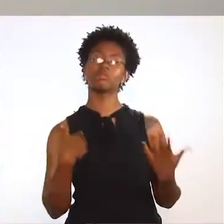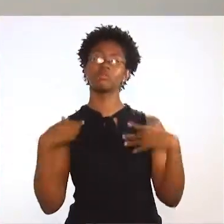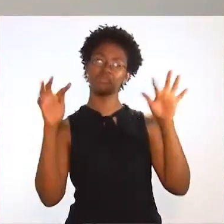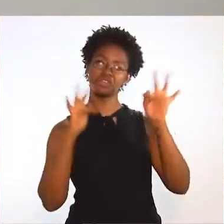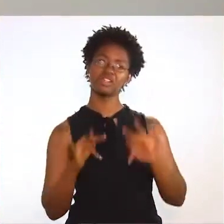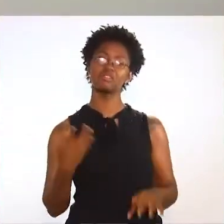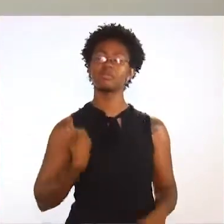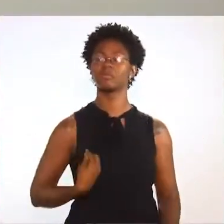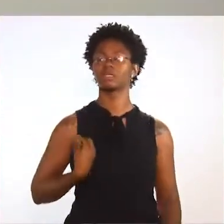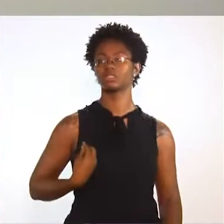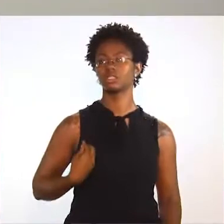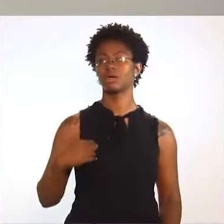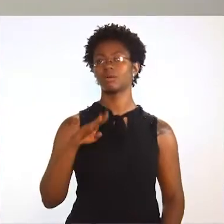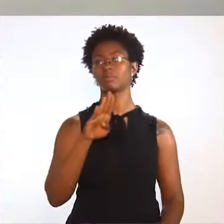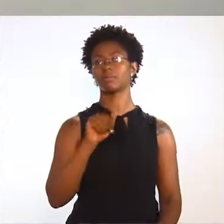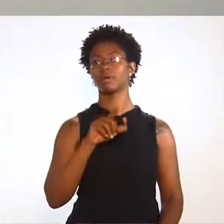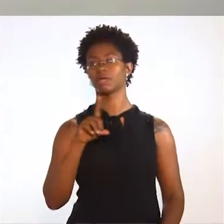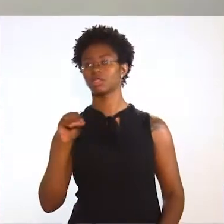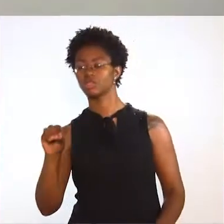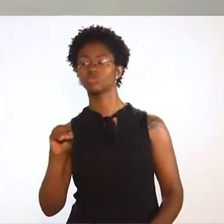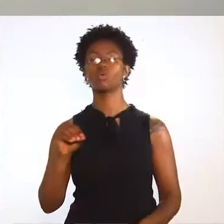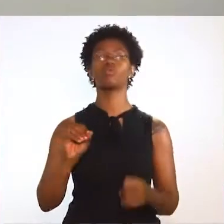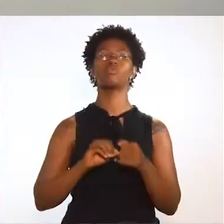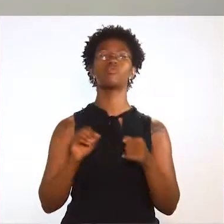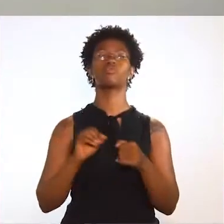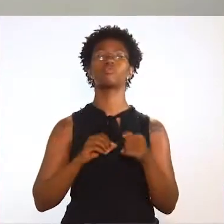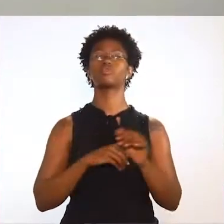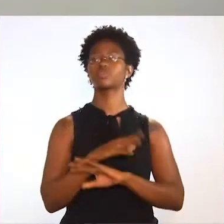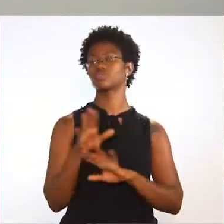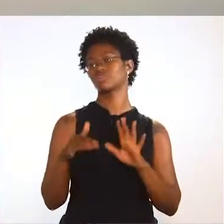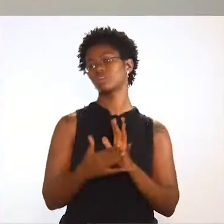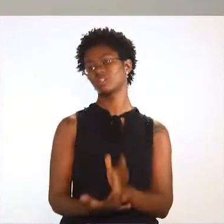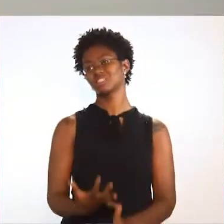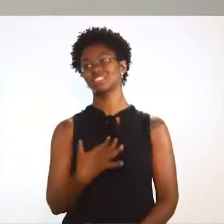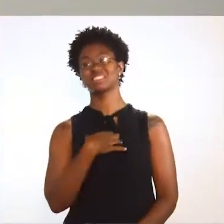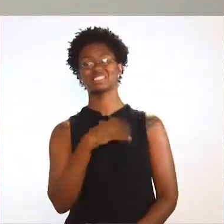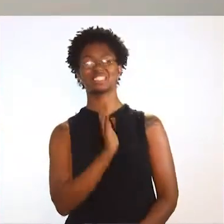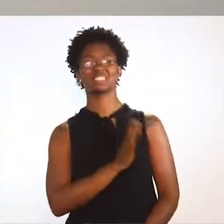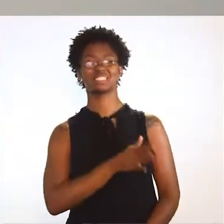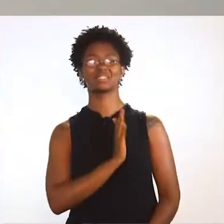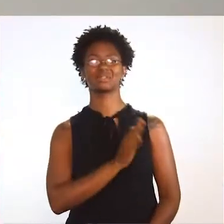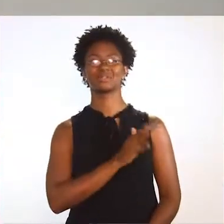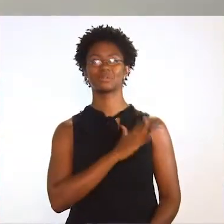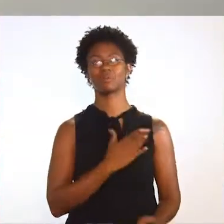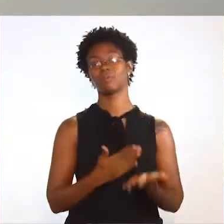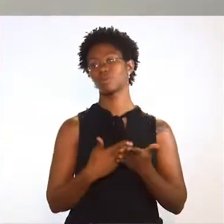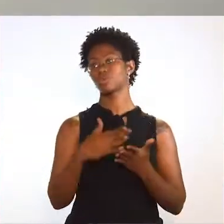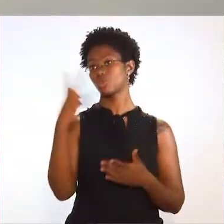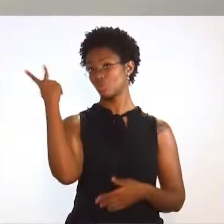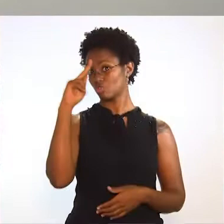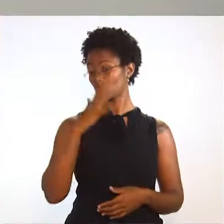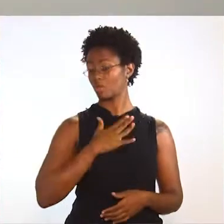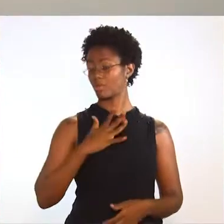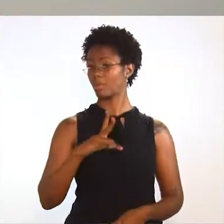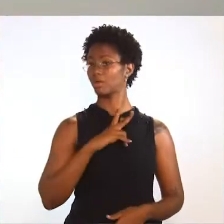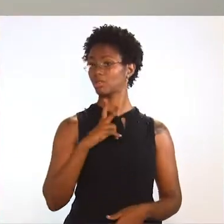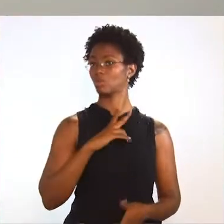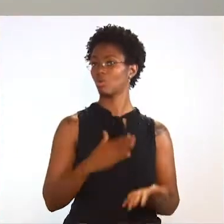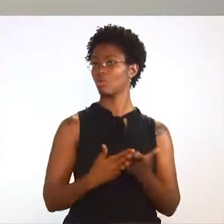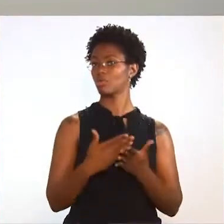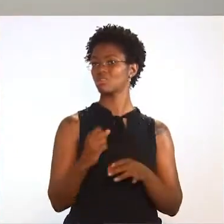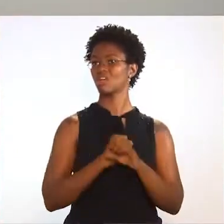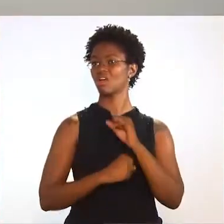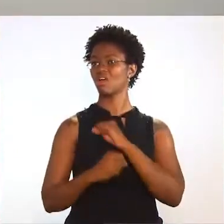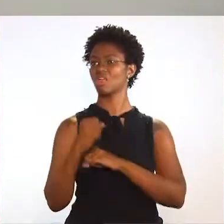de fazer parte, porque a Badu faz muito daquilo que sou profundo no meu coração. Começou com a minha história pessoal. Eu comecei